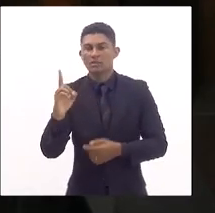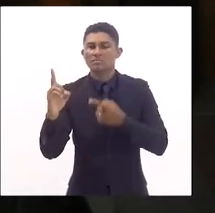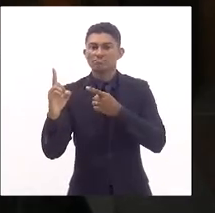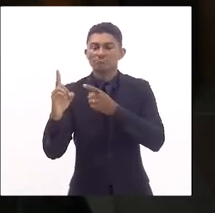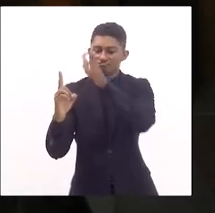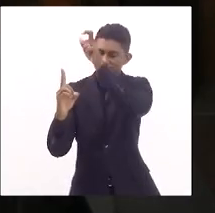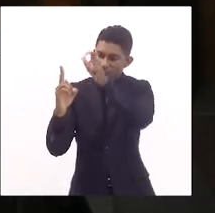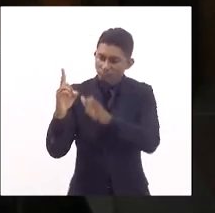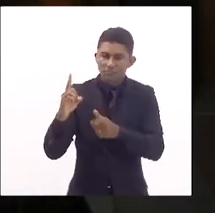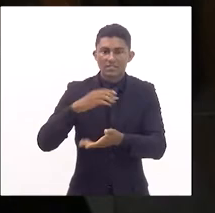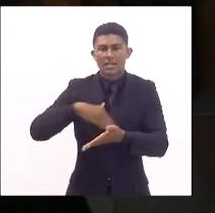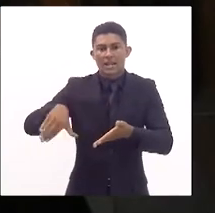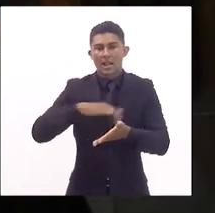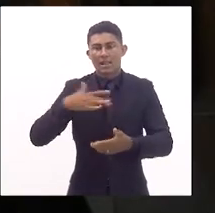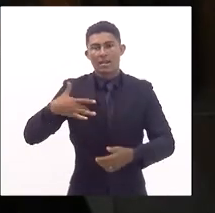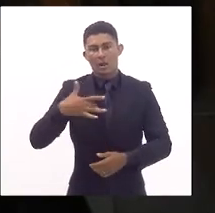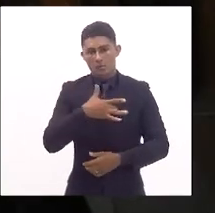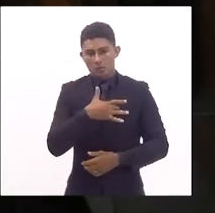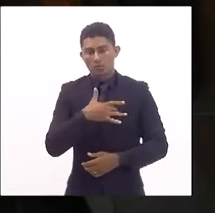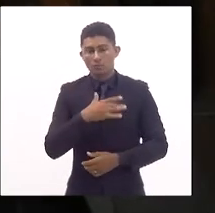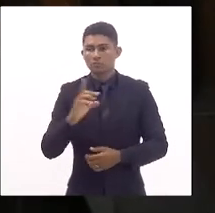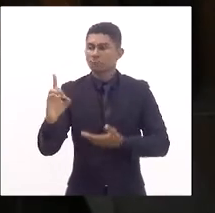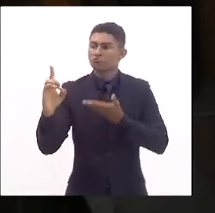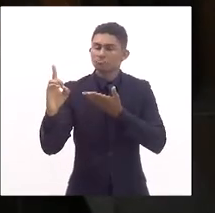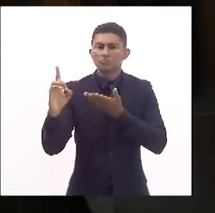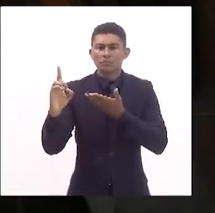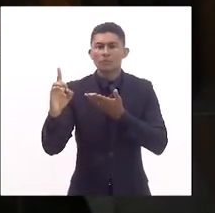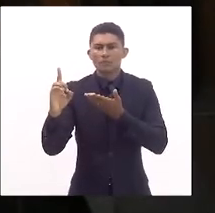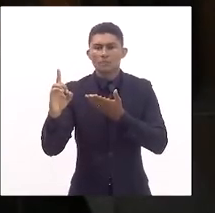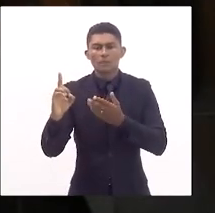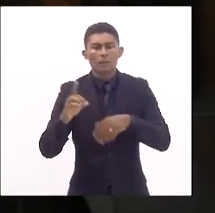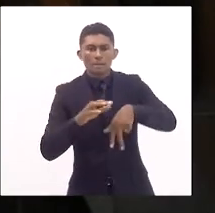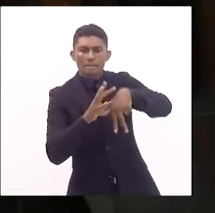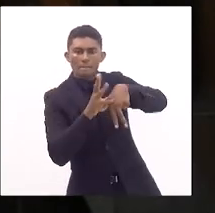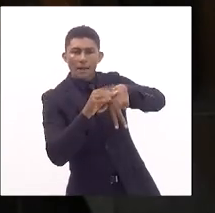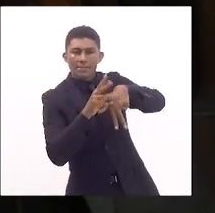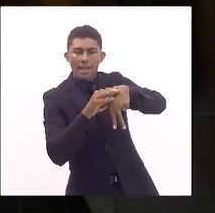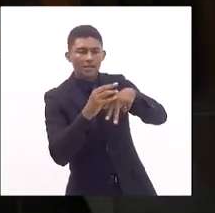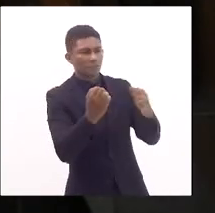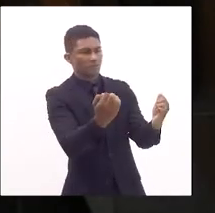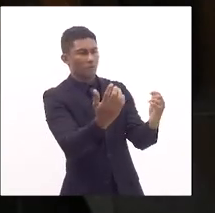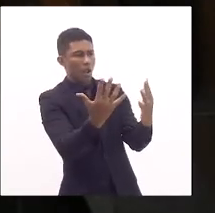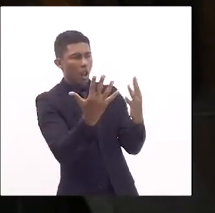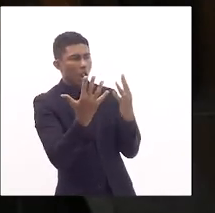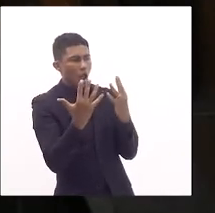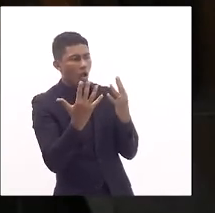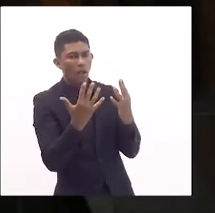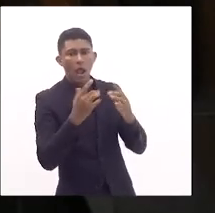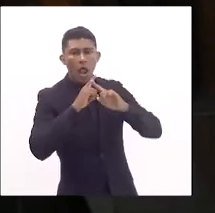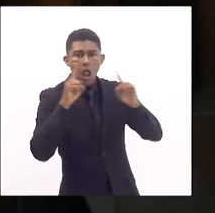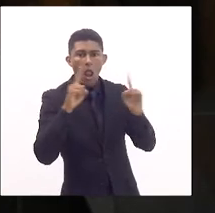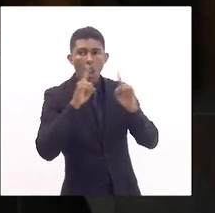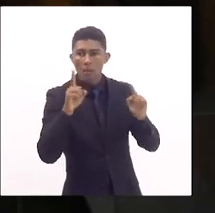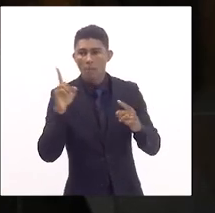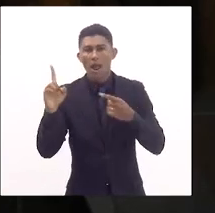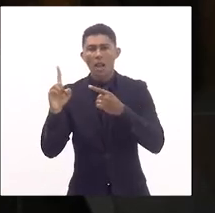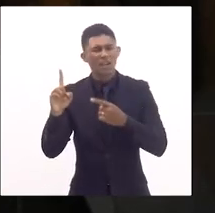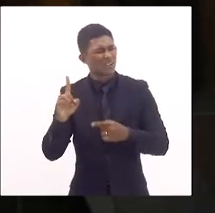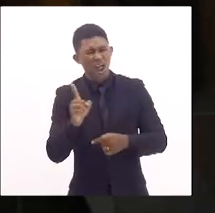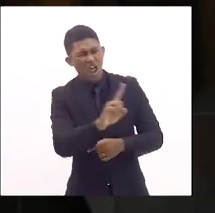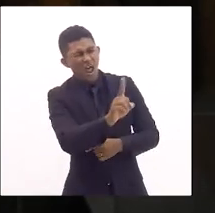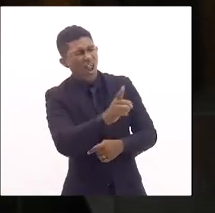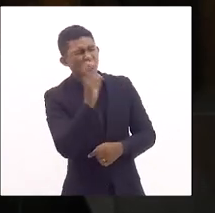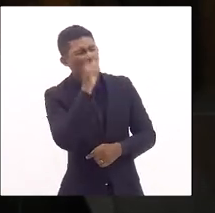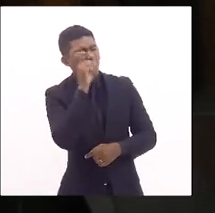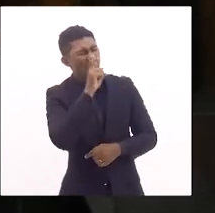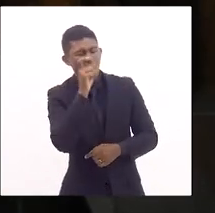que desmente tia os pacientes como me abordavam dentro da unidade de pronto atendimento